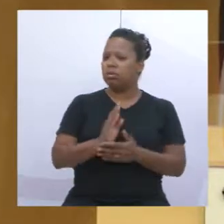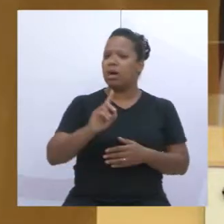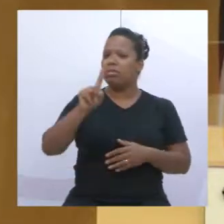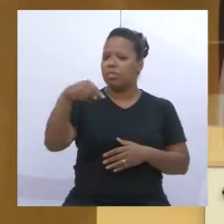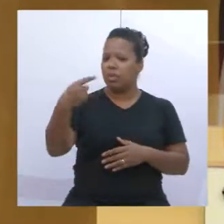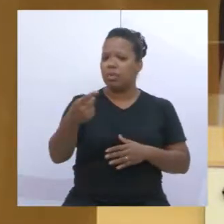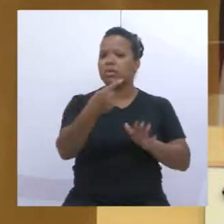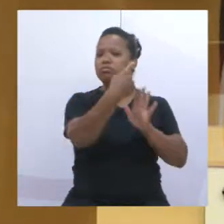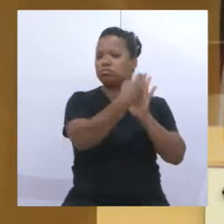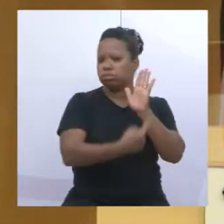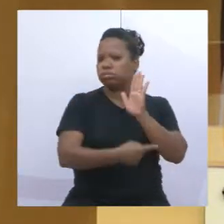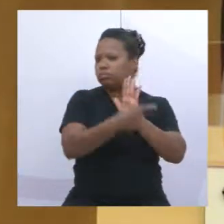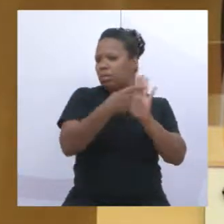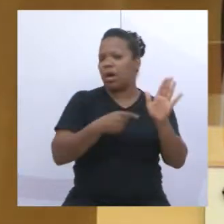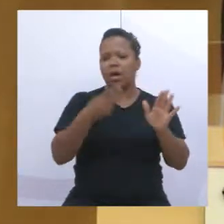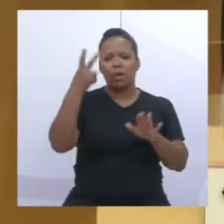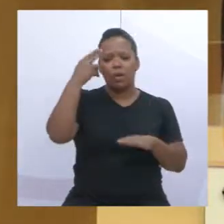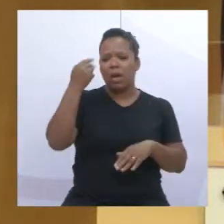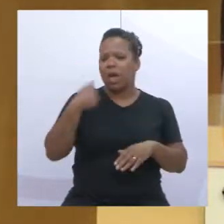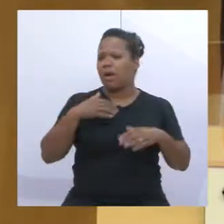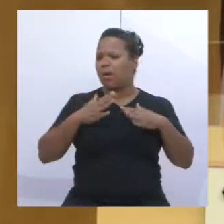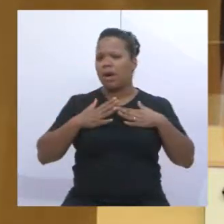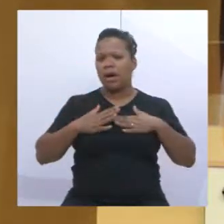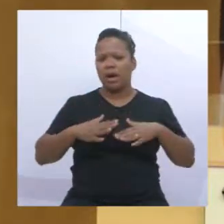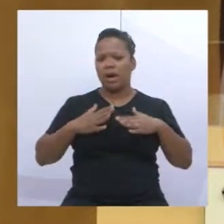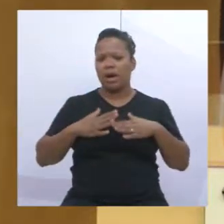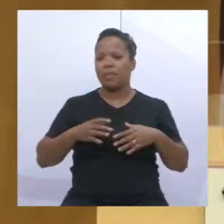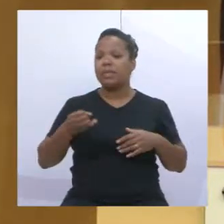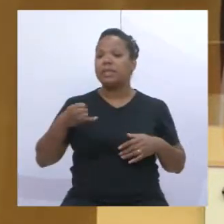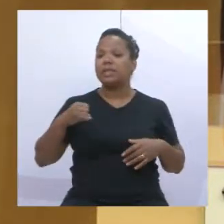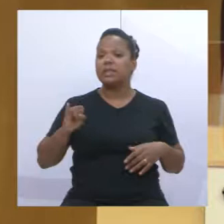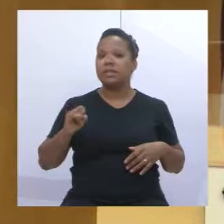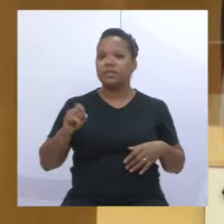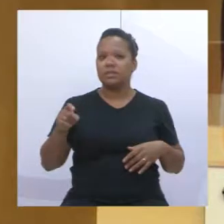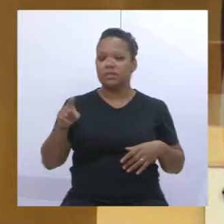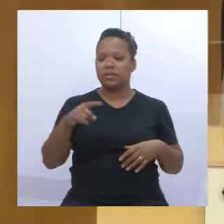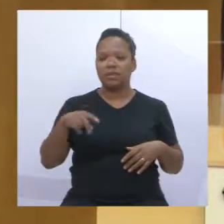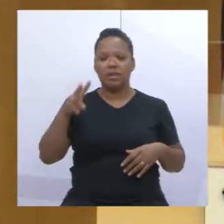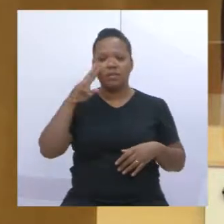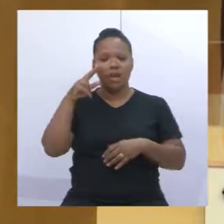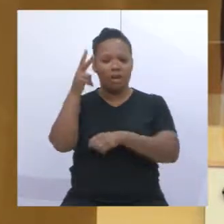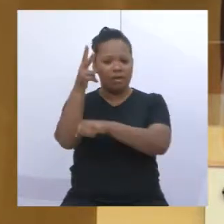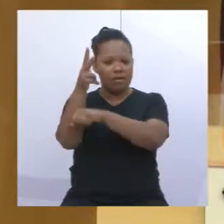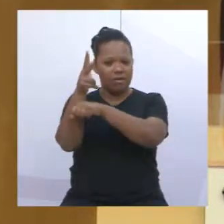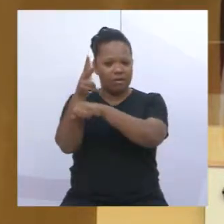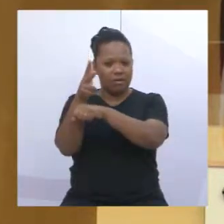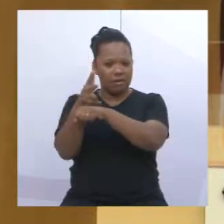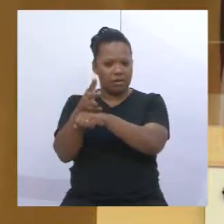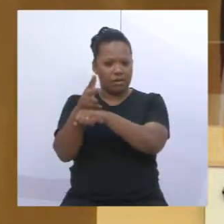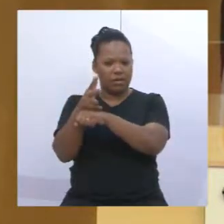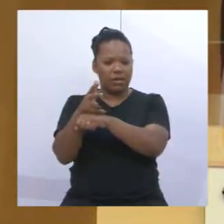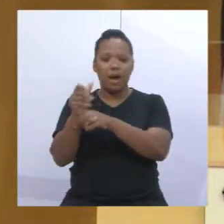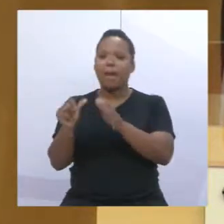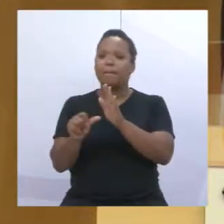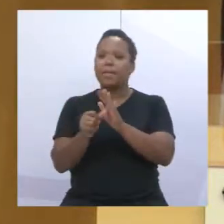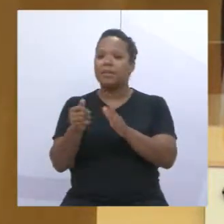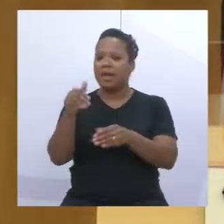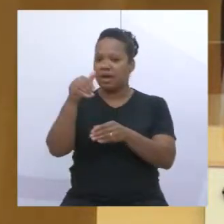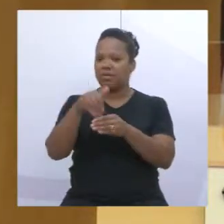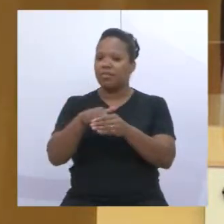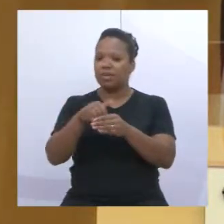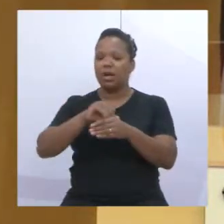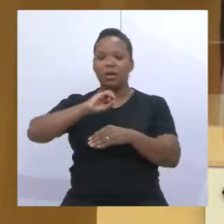rediscute, e eu fico bem tranquilo, porque se vocês pegarem a filmagem da minha primeira votação na